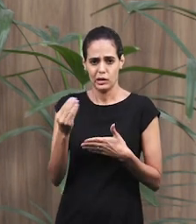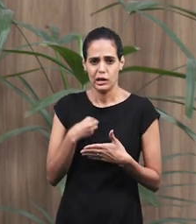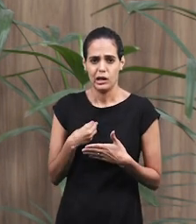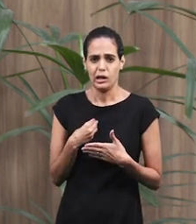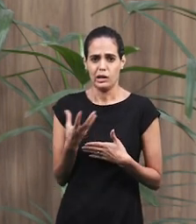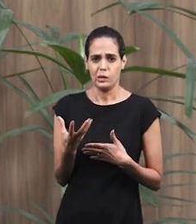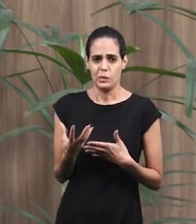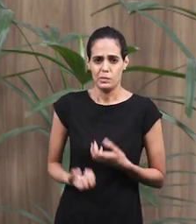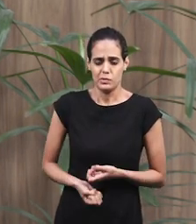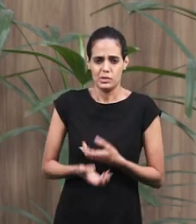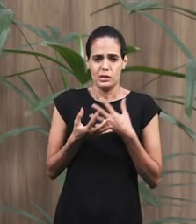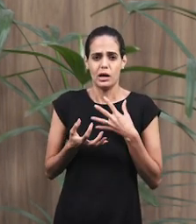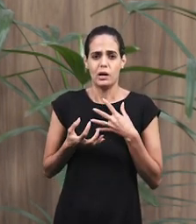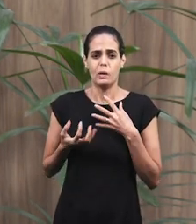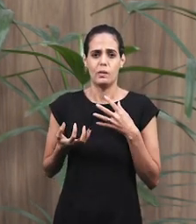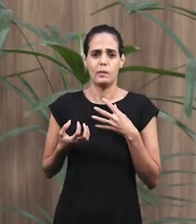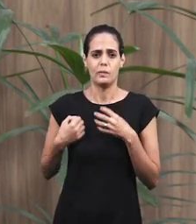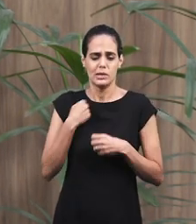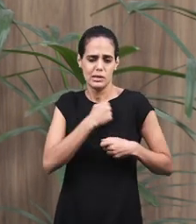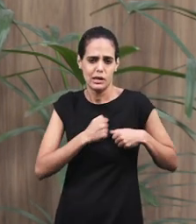a ansiedade e a depressão.